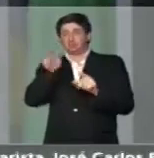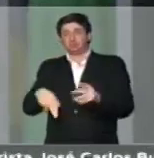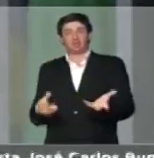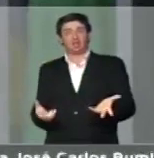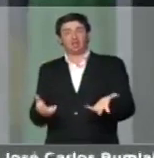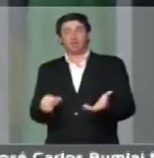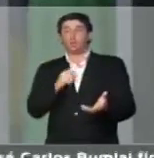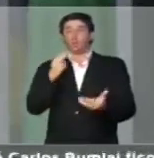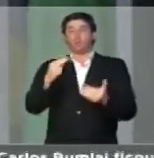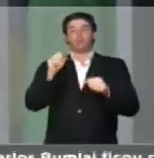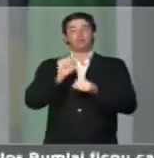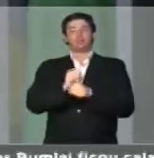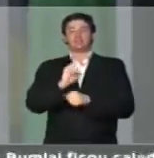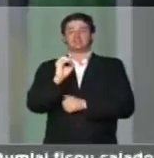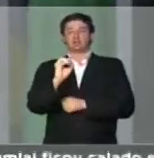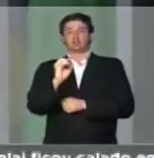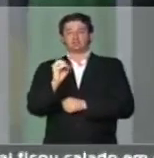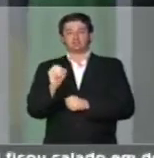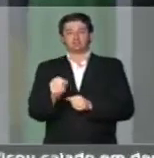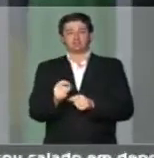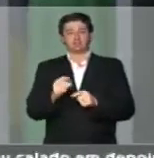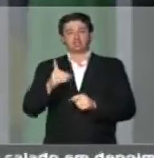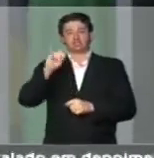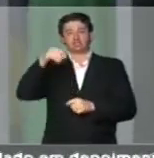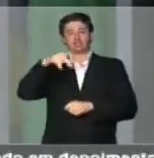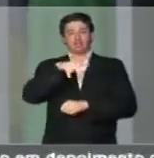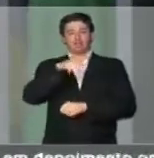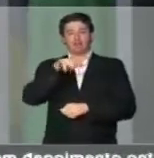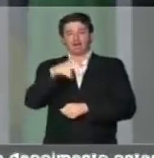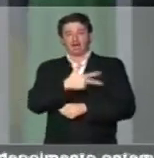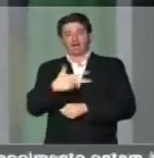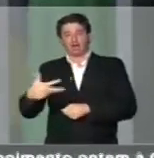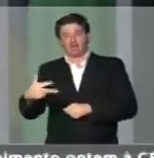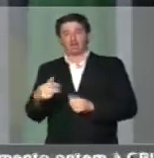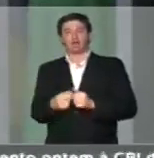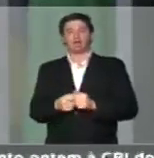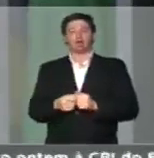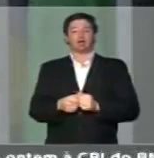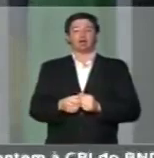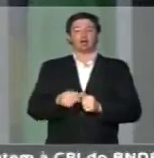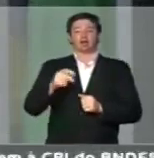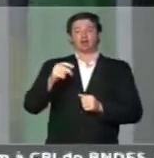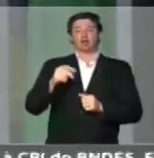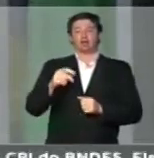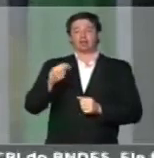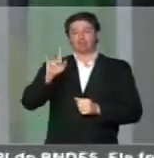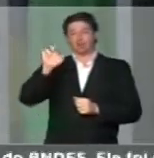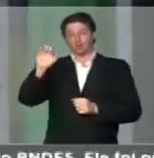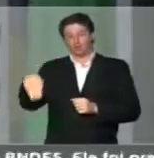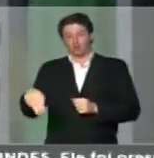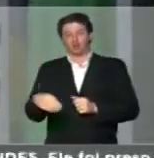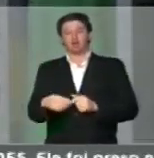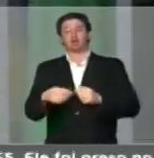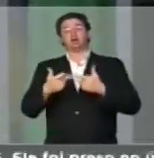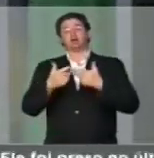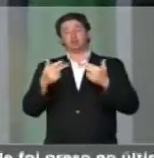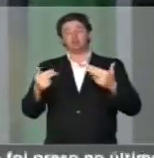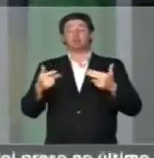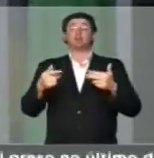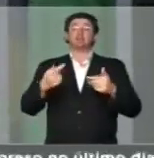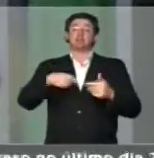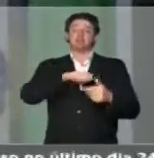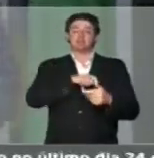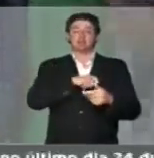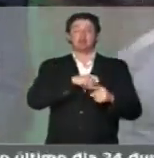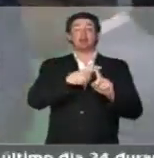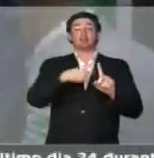ou ficaram estagnados. Só Dinamarca, Japão, Taiwan e Estônia encolheram no terceiro trimestre, além de Brasil e